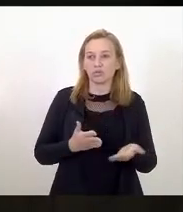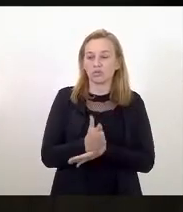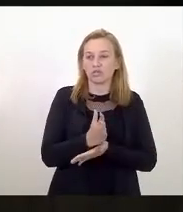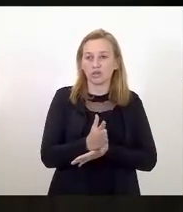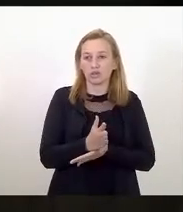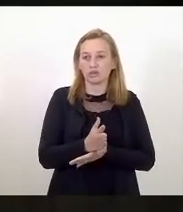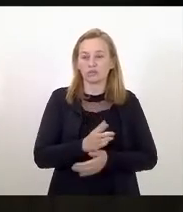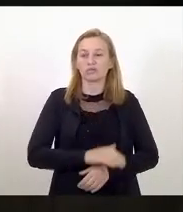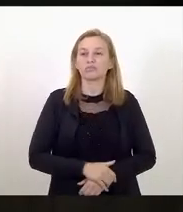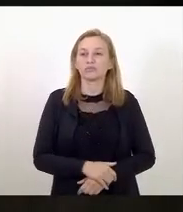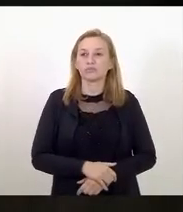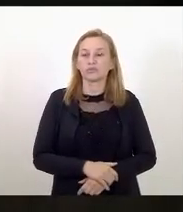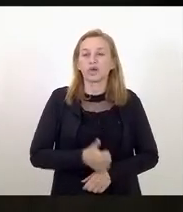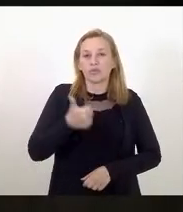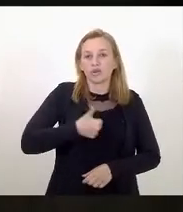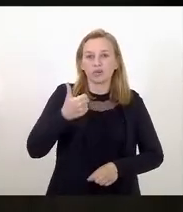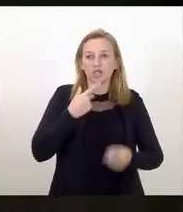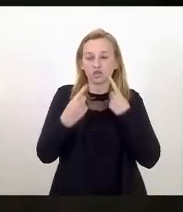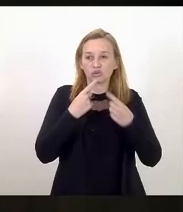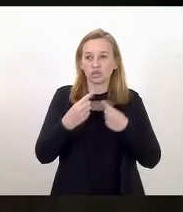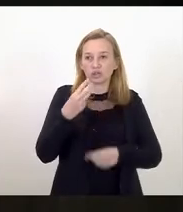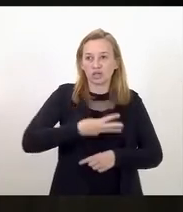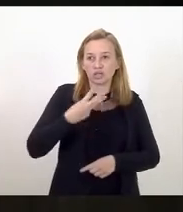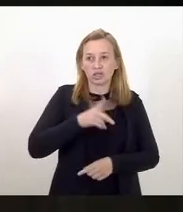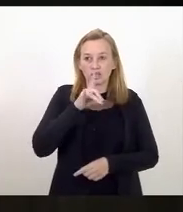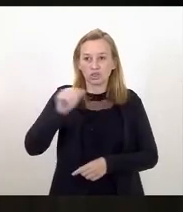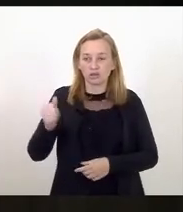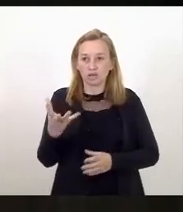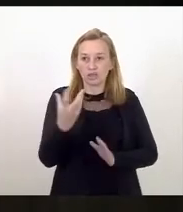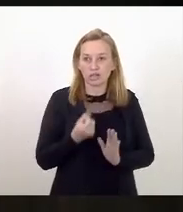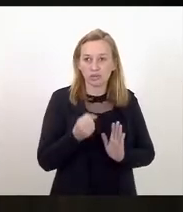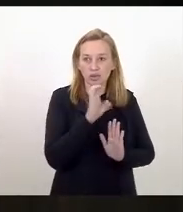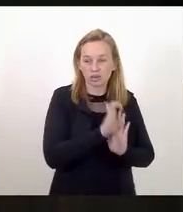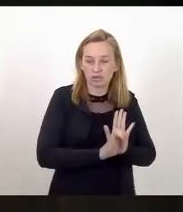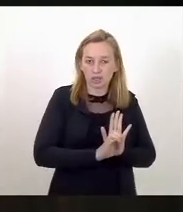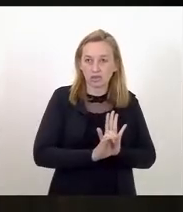ao autógrafo. Em primeira discussão, terceiro dia para recebendo emendas,